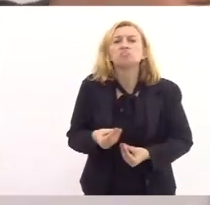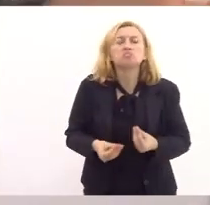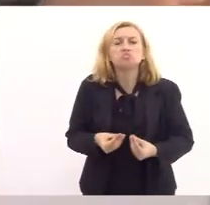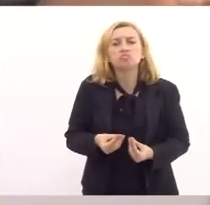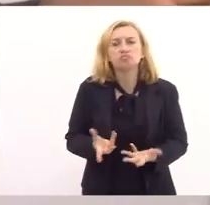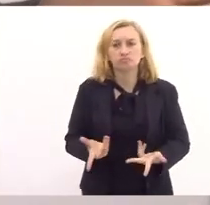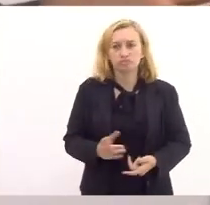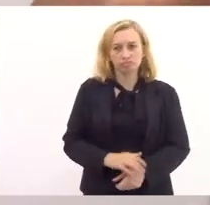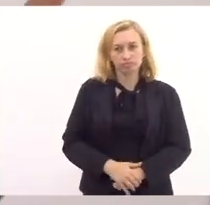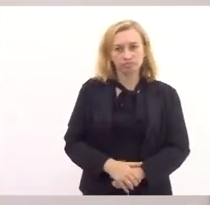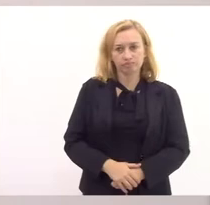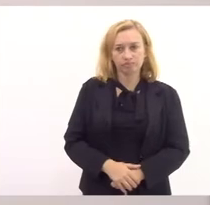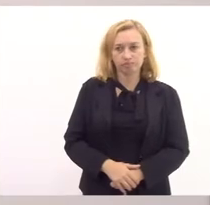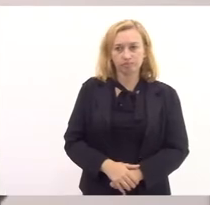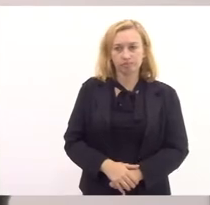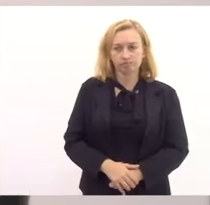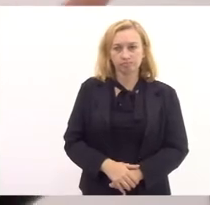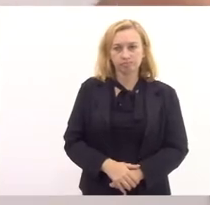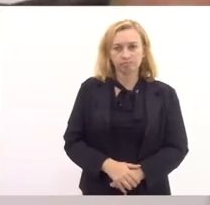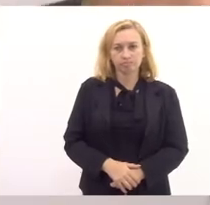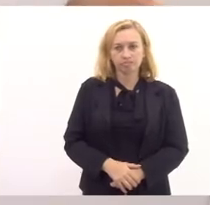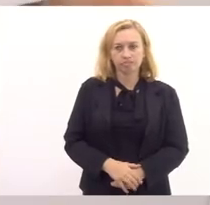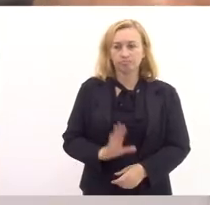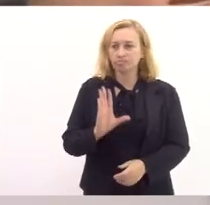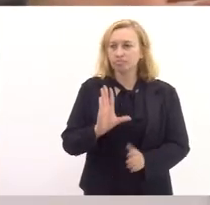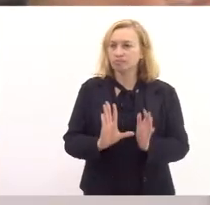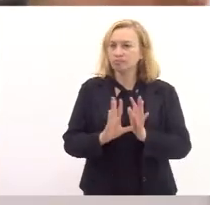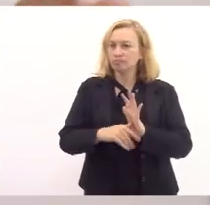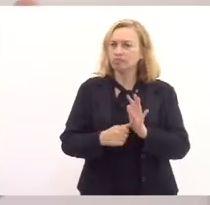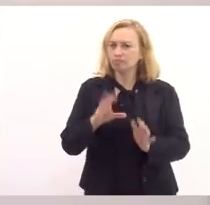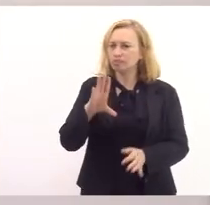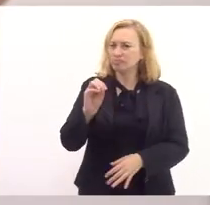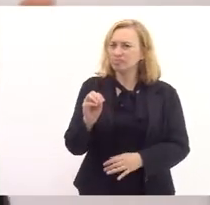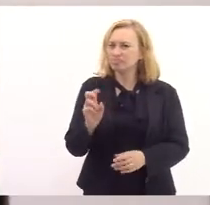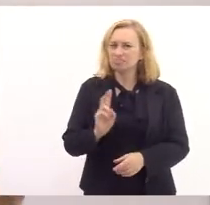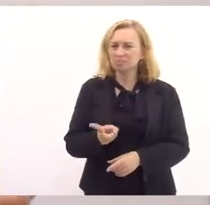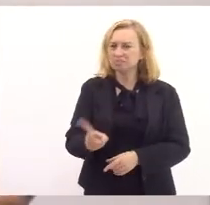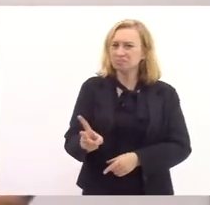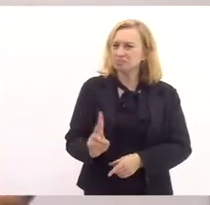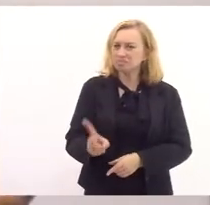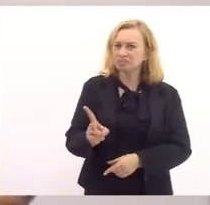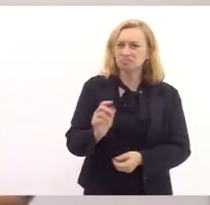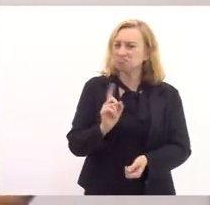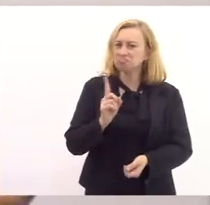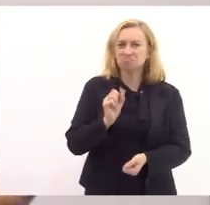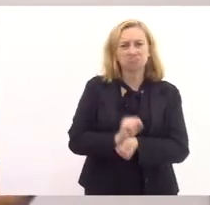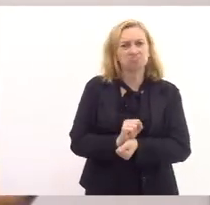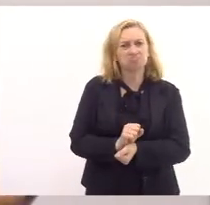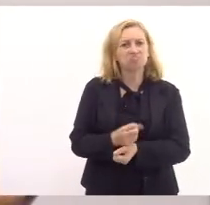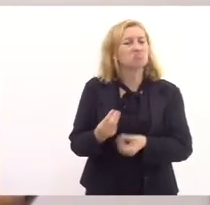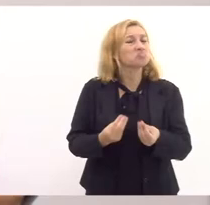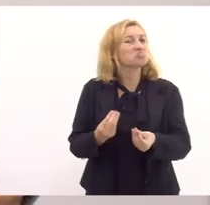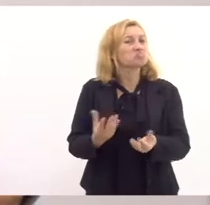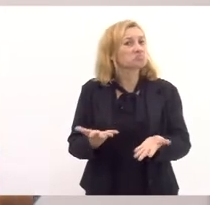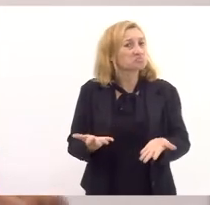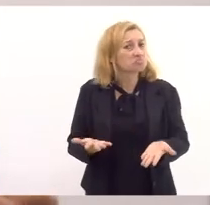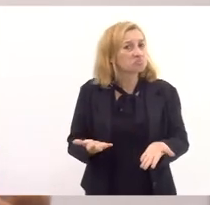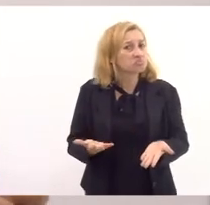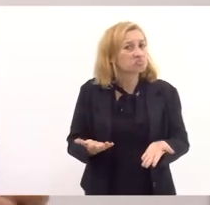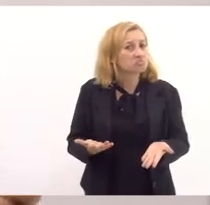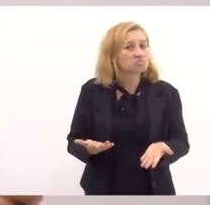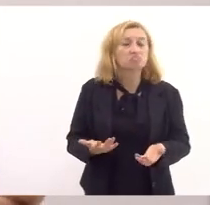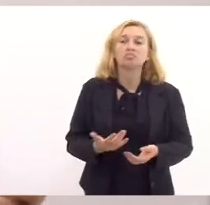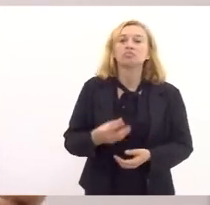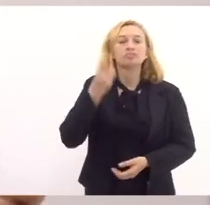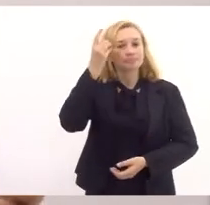isso? E os cabos não param de ser roubados? Como é que é isso? A deputada Marta